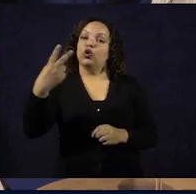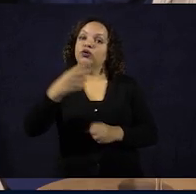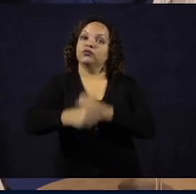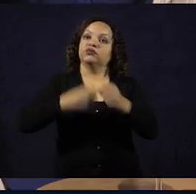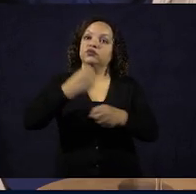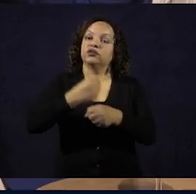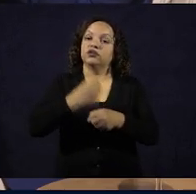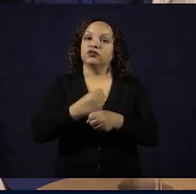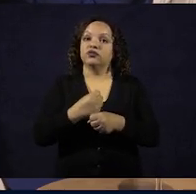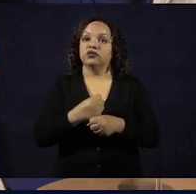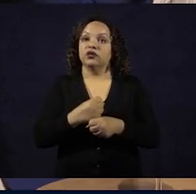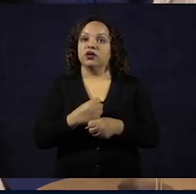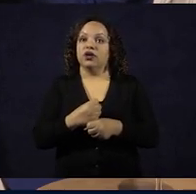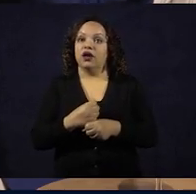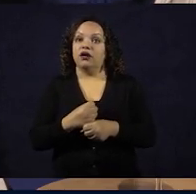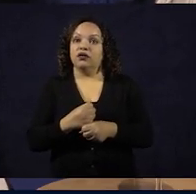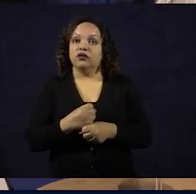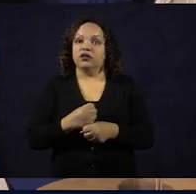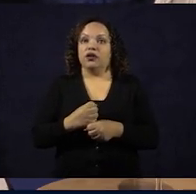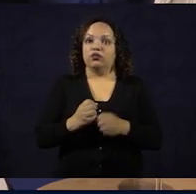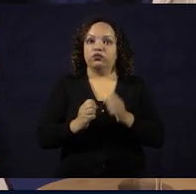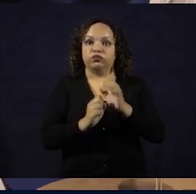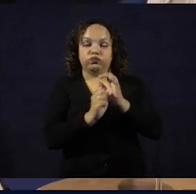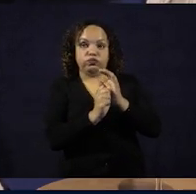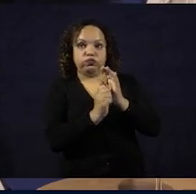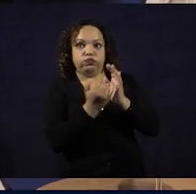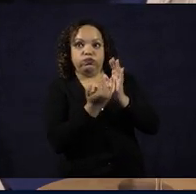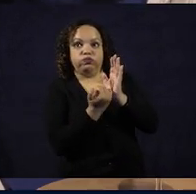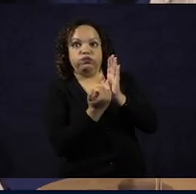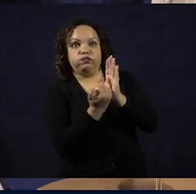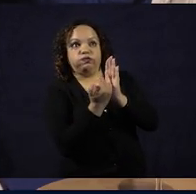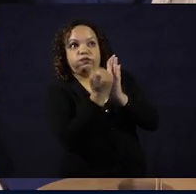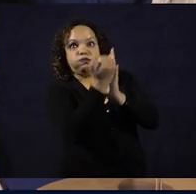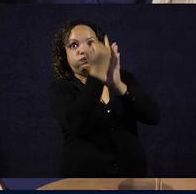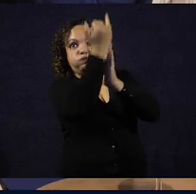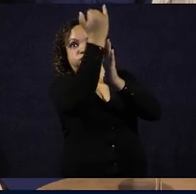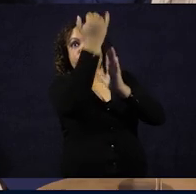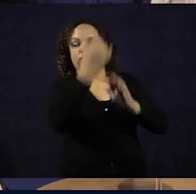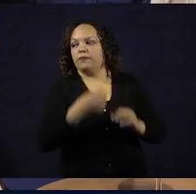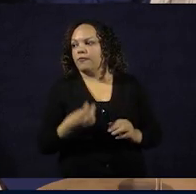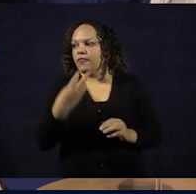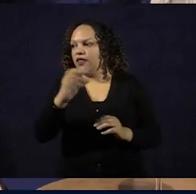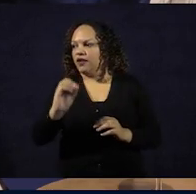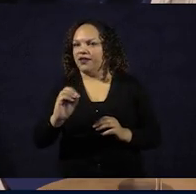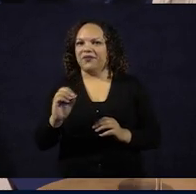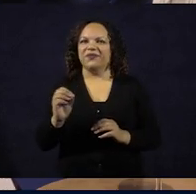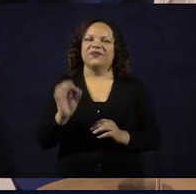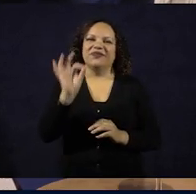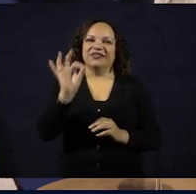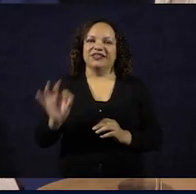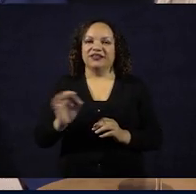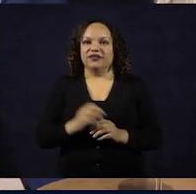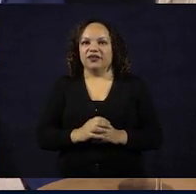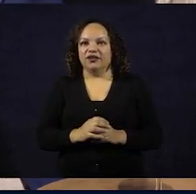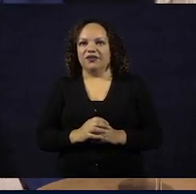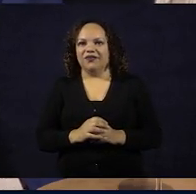anos e a taxa era inflação mais 25 a 30%. eu vou repetir aqui porque alguém pode